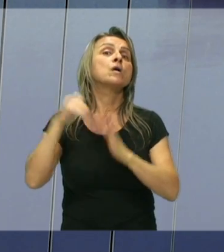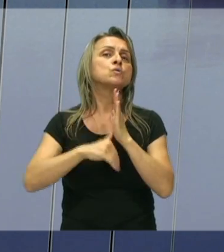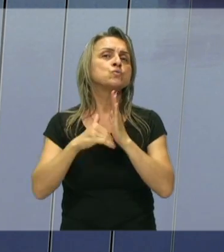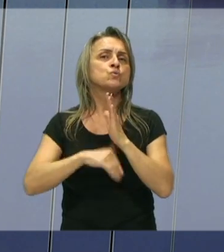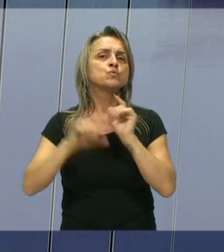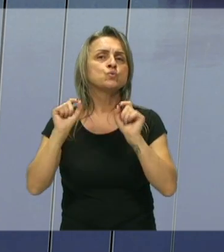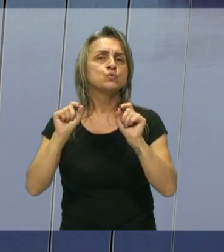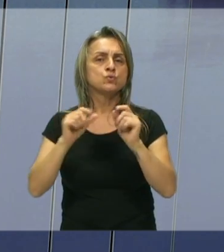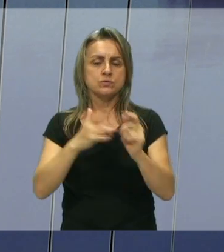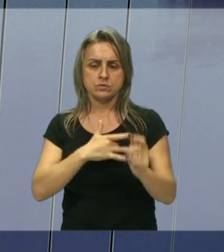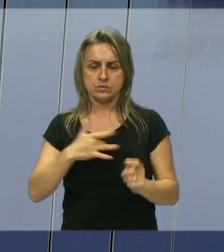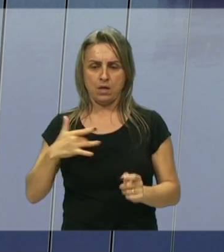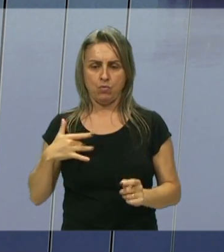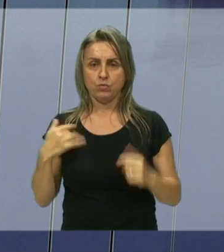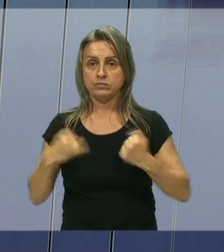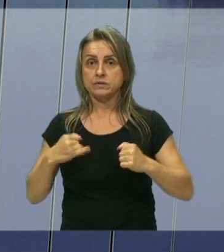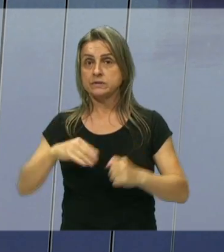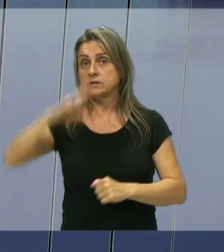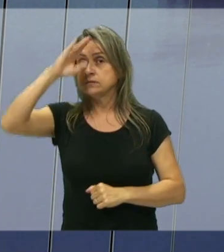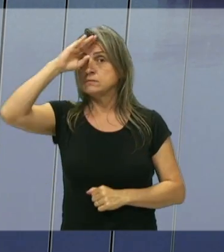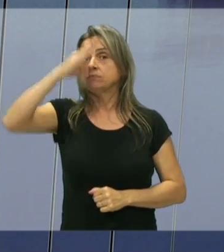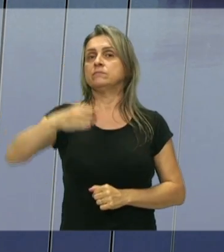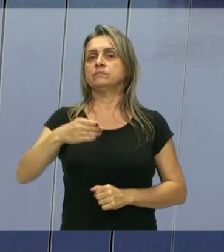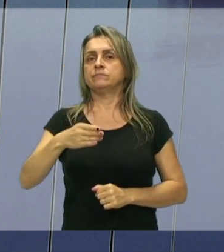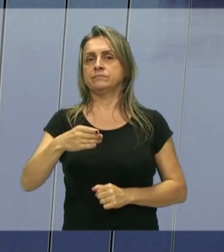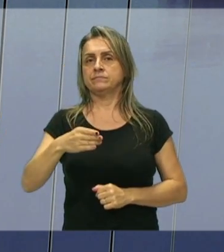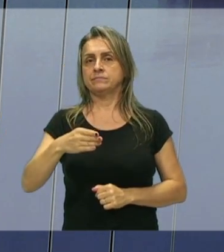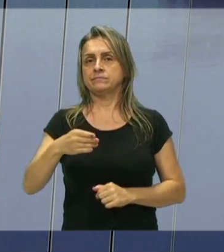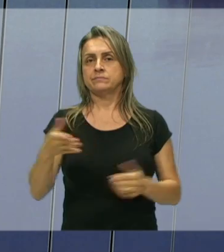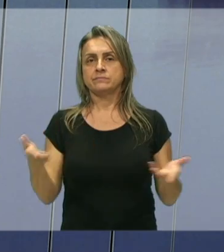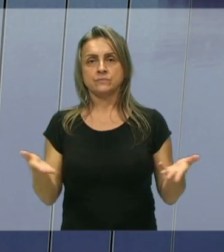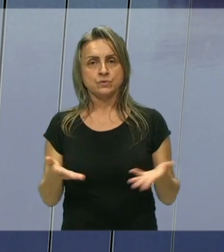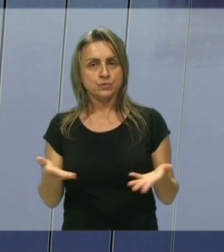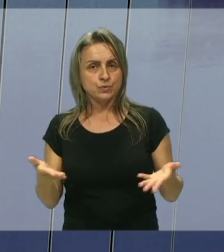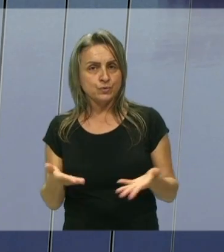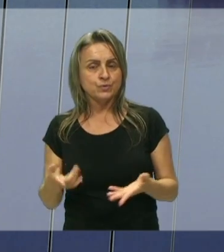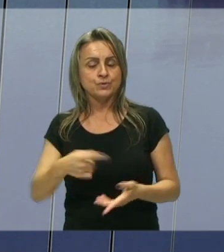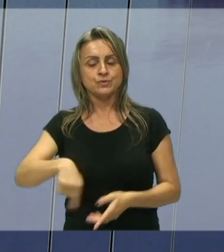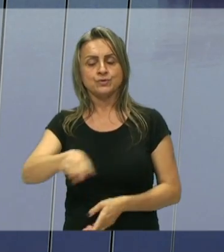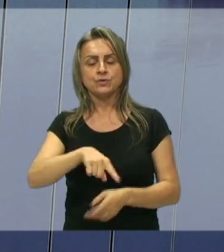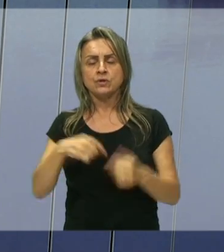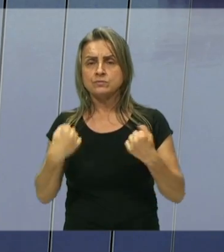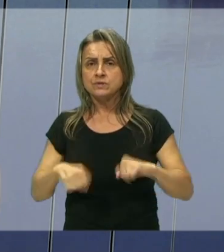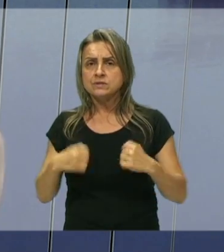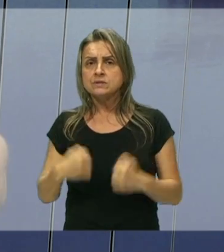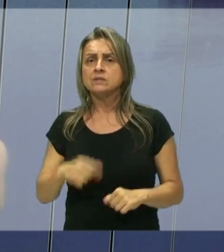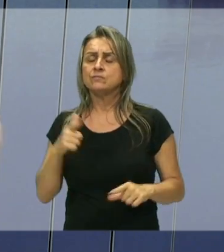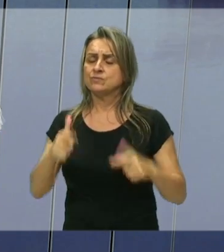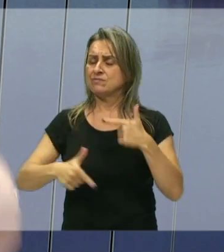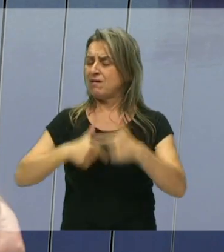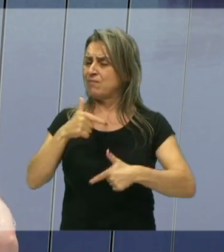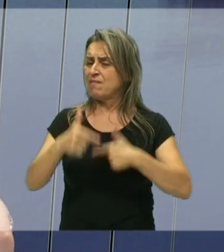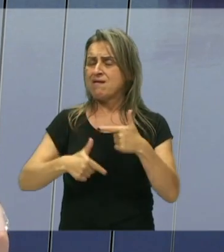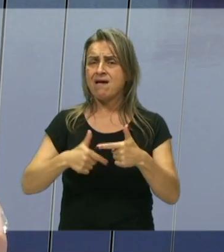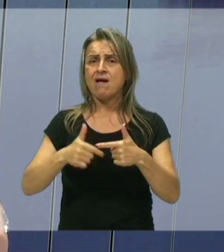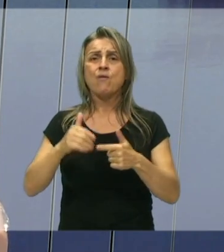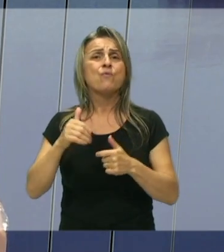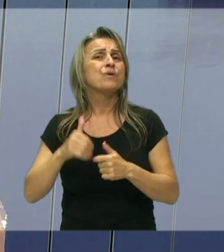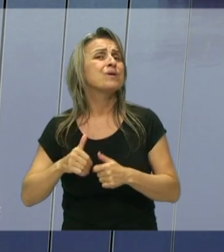ela tem que trabalhar com prioridades. Então, hoje a gente tem que trabalhar com o que mais aflige o